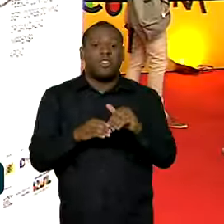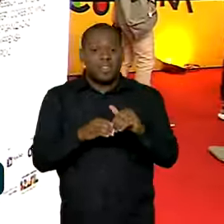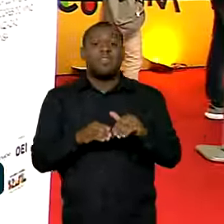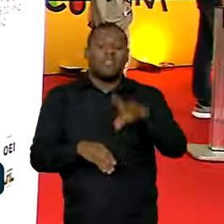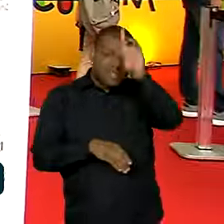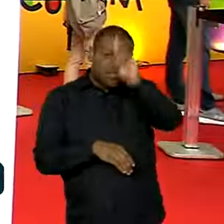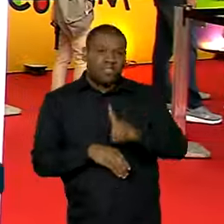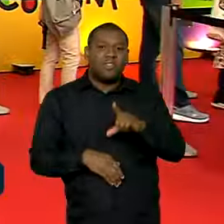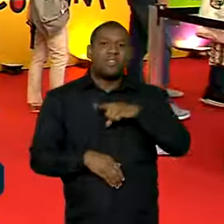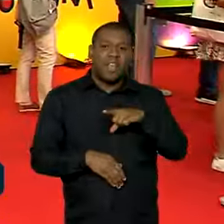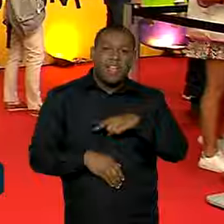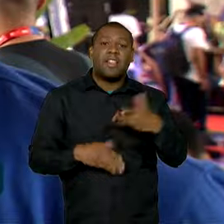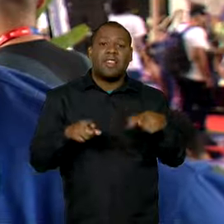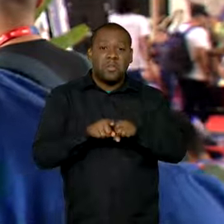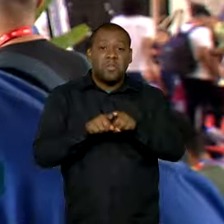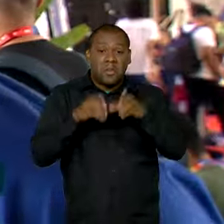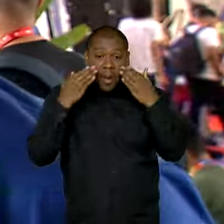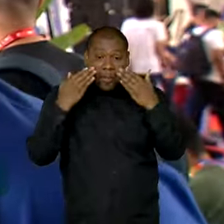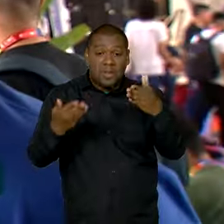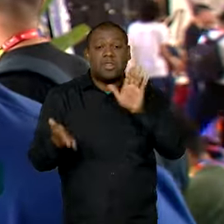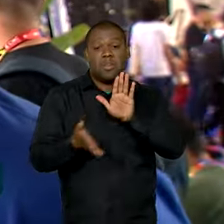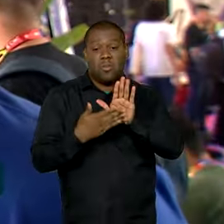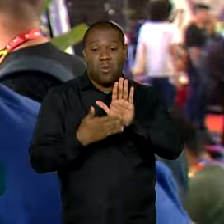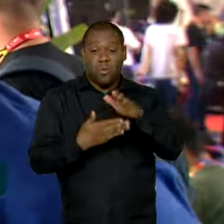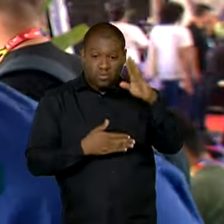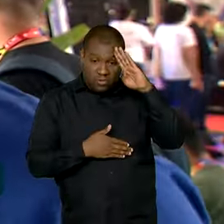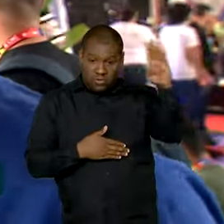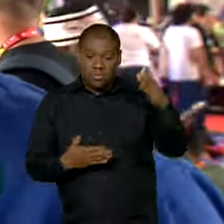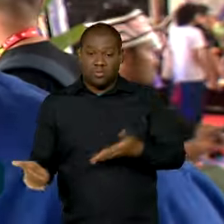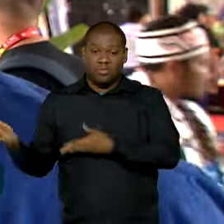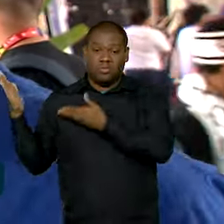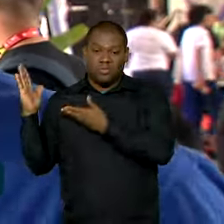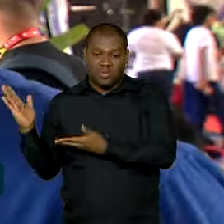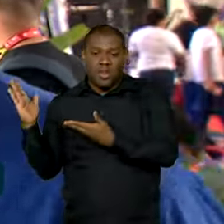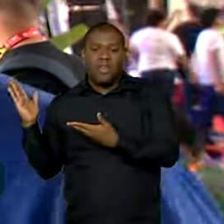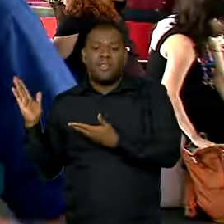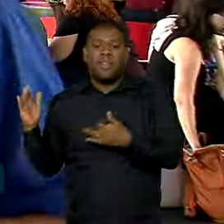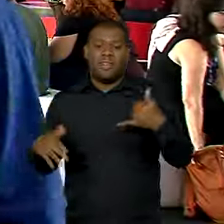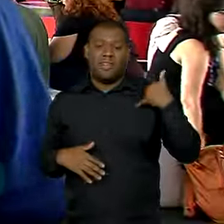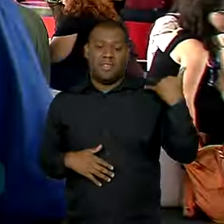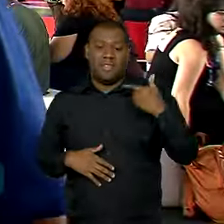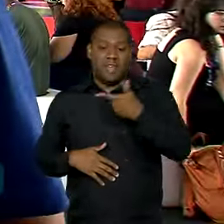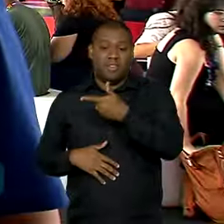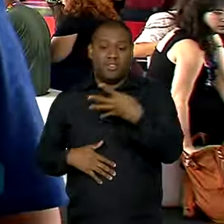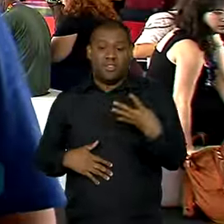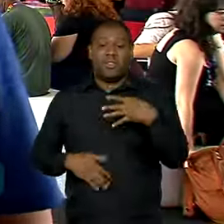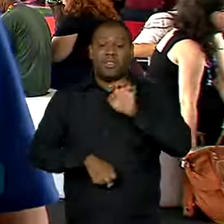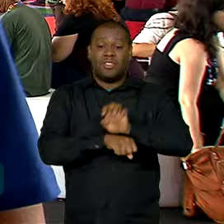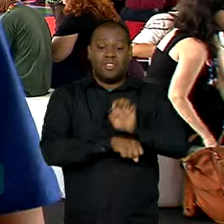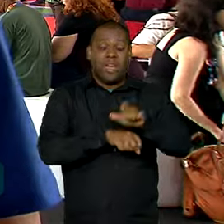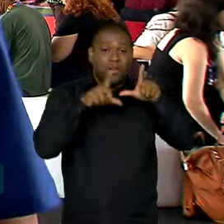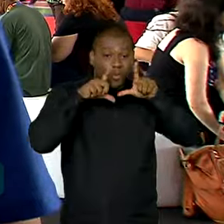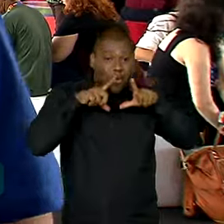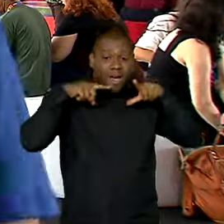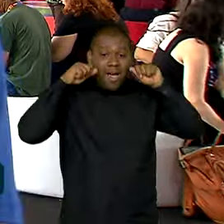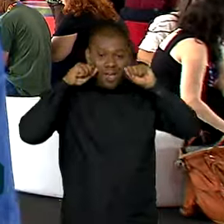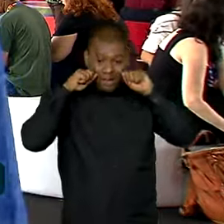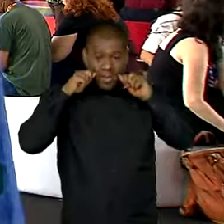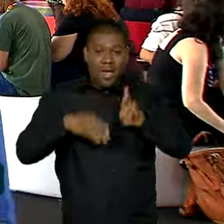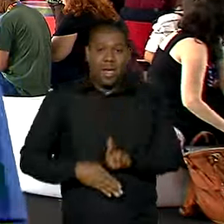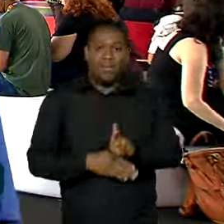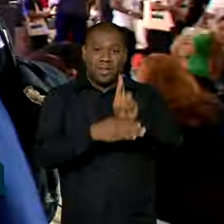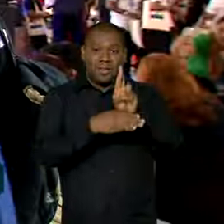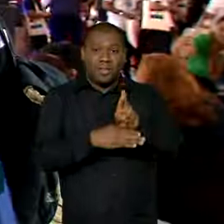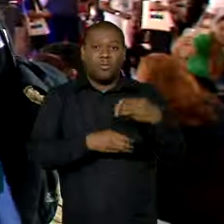definir as propostas prioritárias. Um deles é o Carlos, de 24 anos, que veio de Alagoas, representando o município